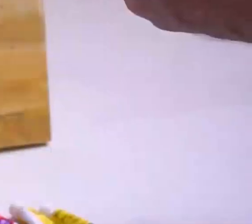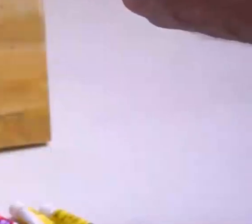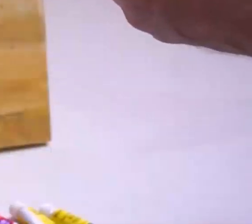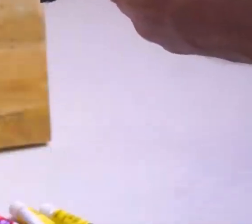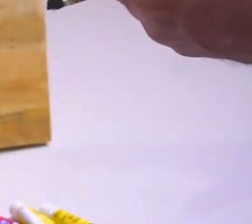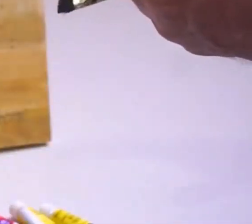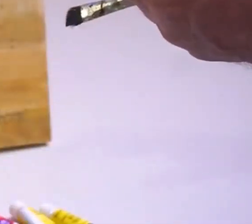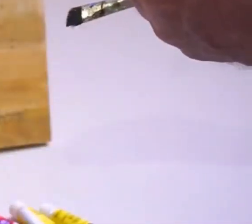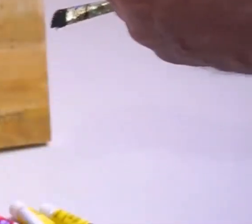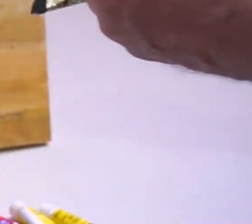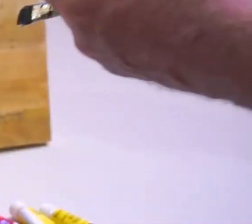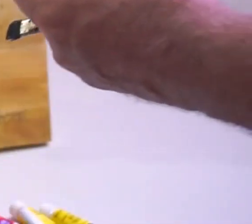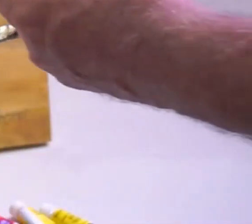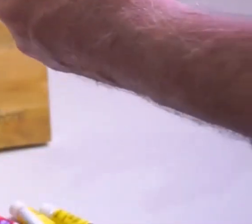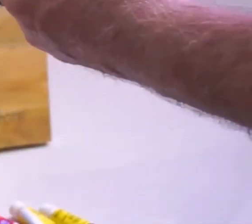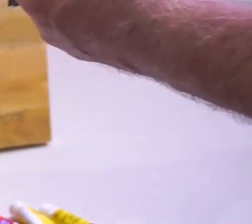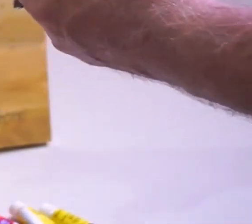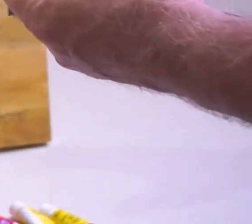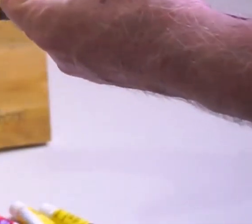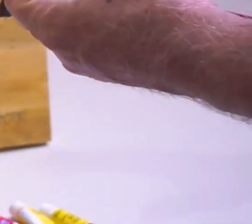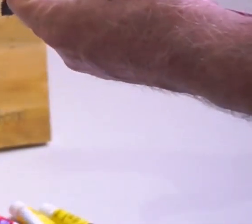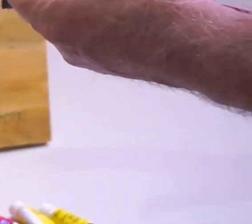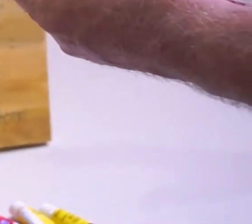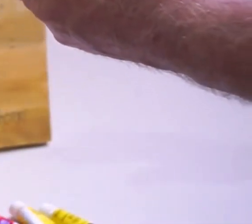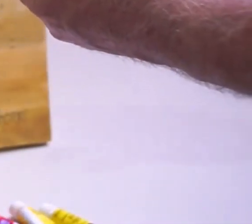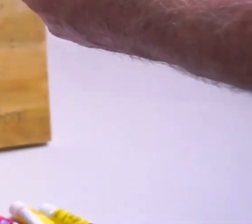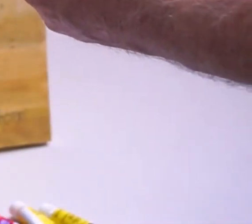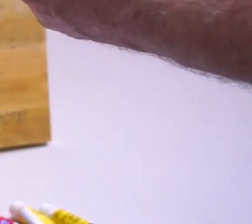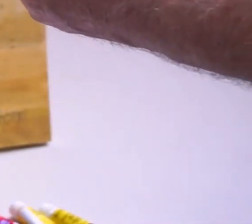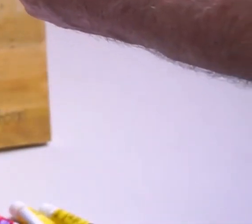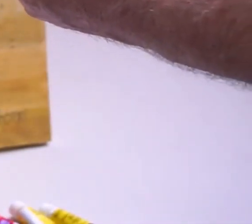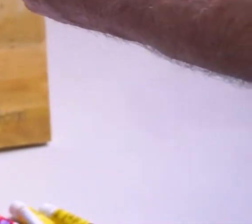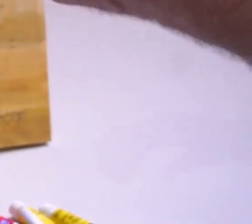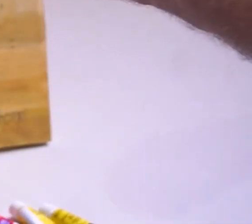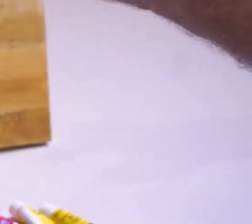de animal. Então tem várias coisas. Isso foram